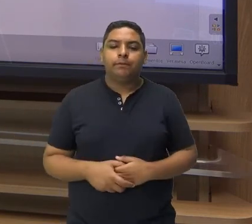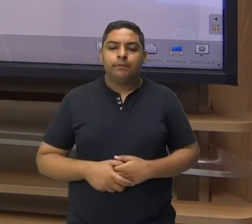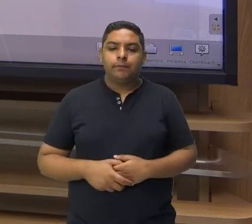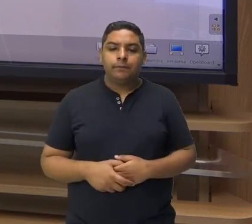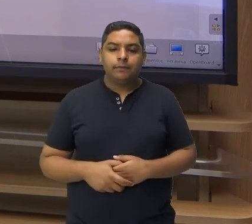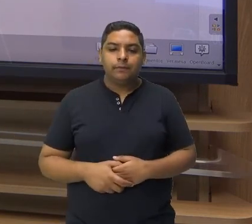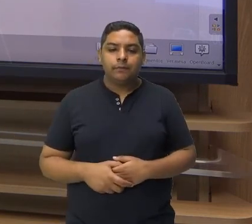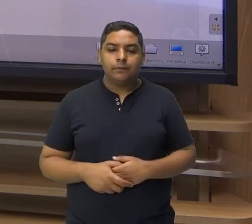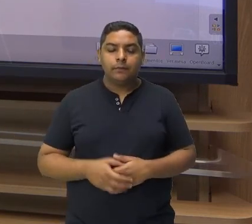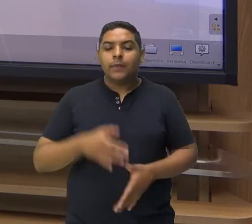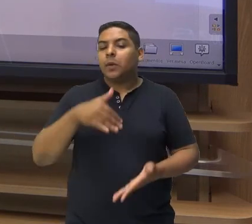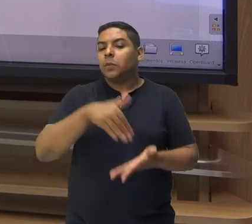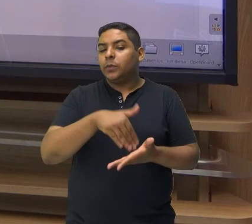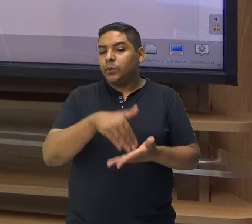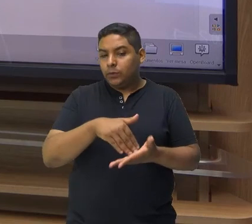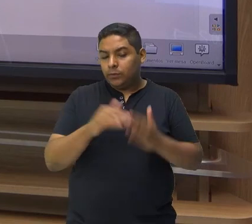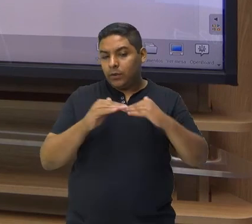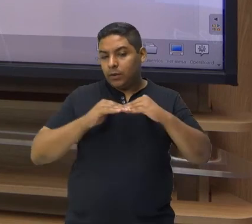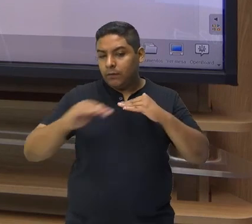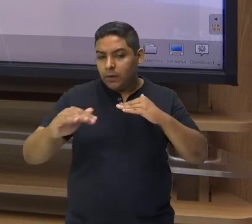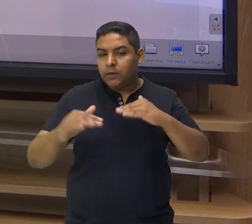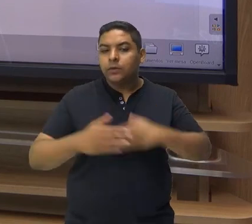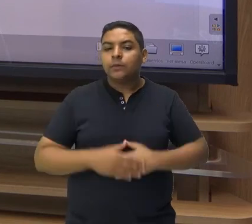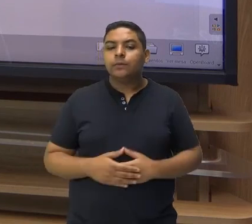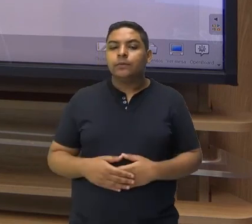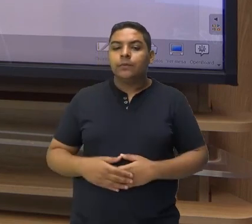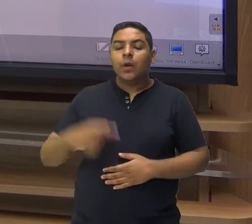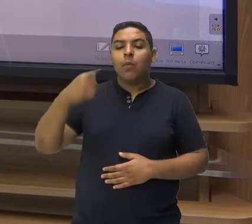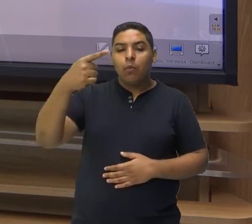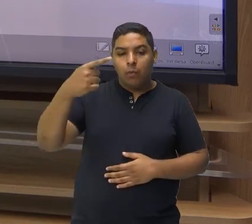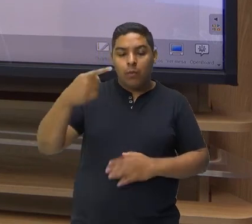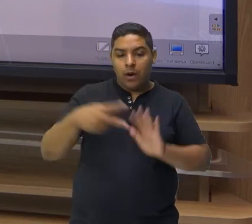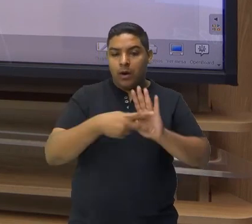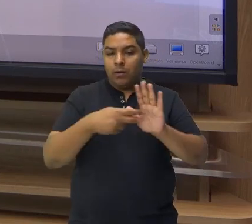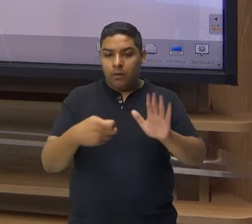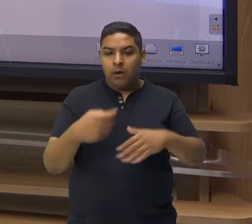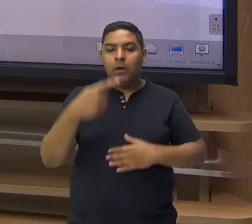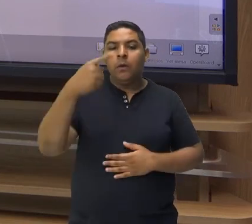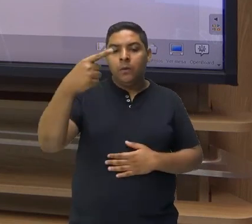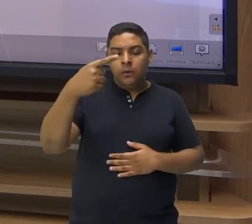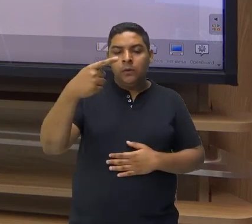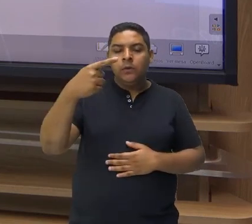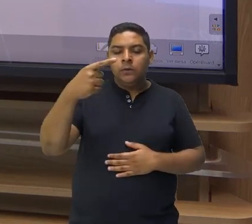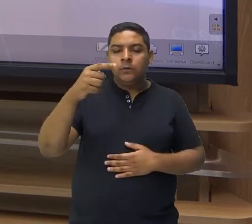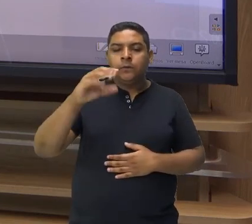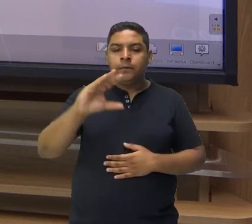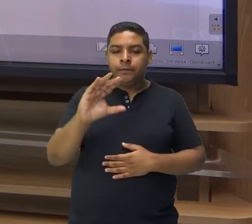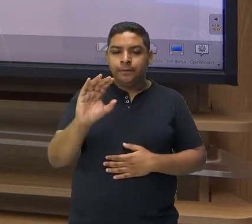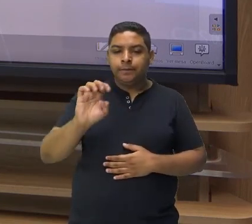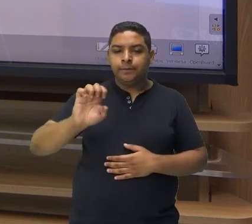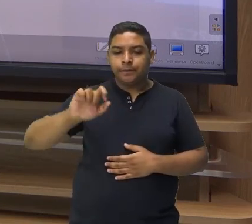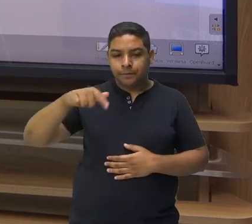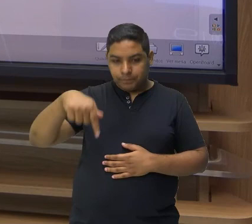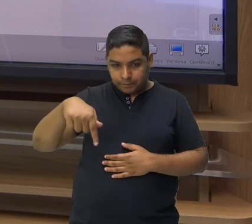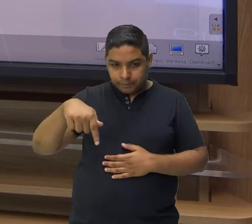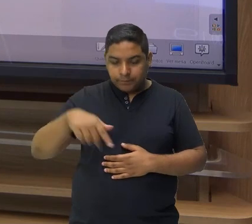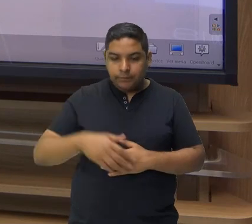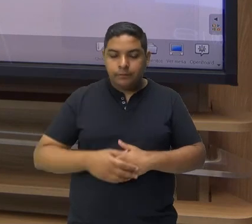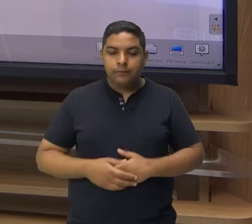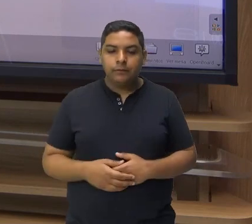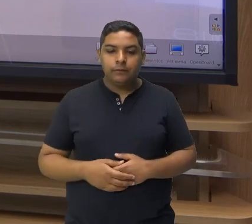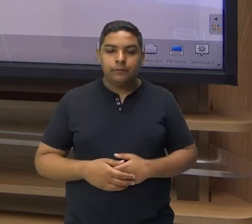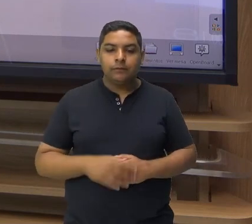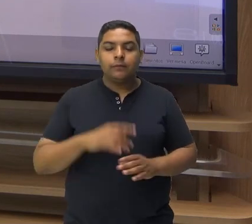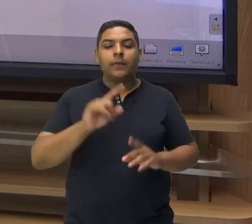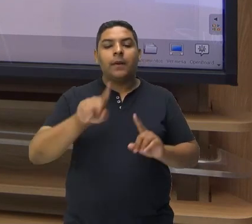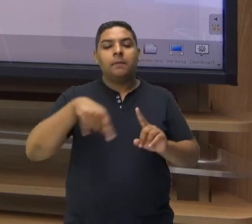a capacitância equivalente. 1 sobre a capacitância equivalente é igual a 1 sobre a capacitância do primeiro capacitor, mais